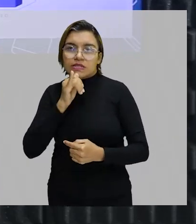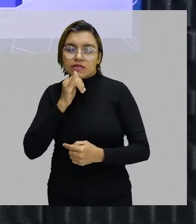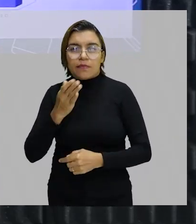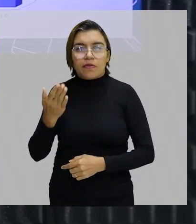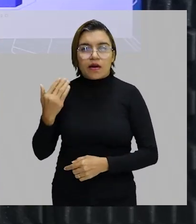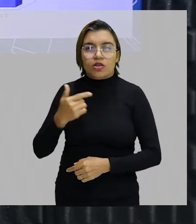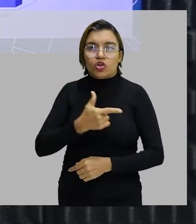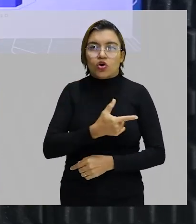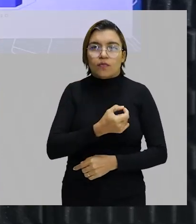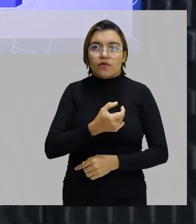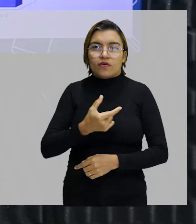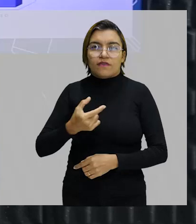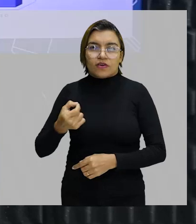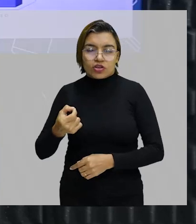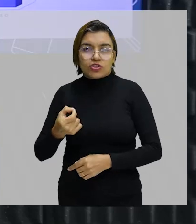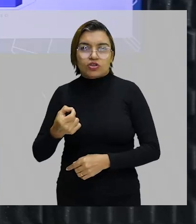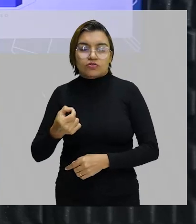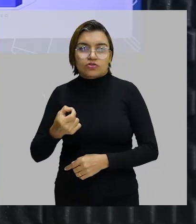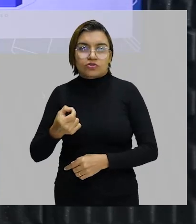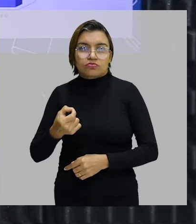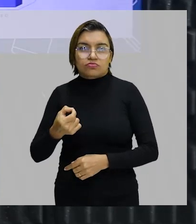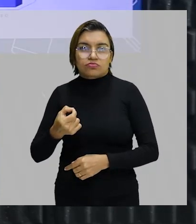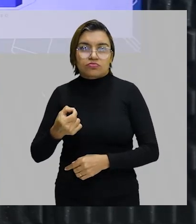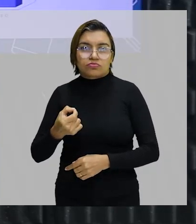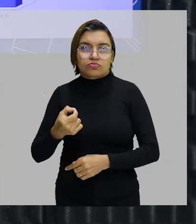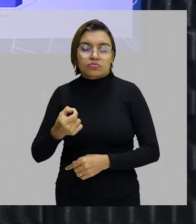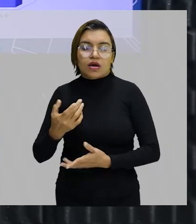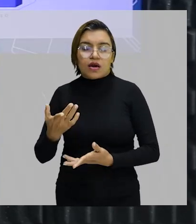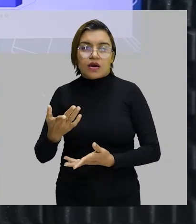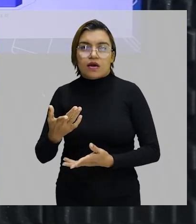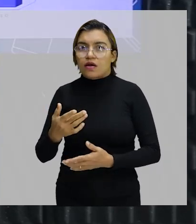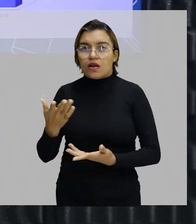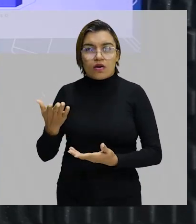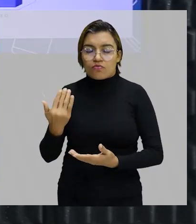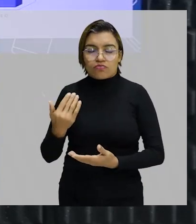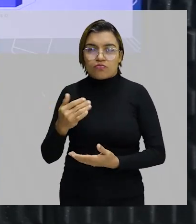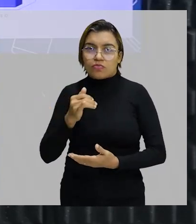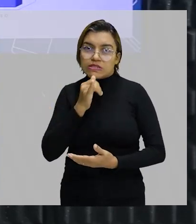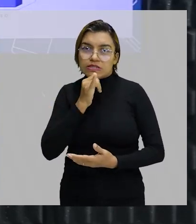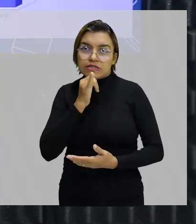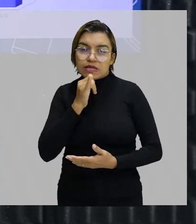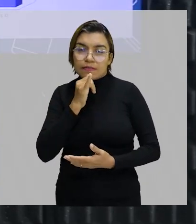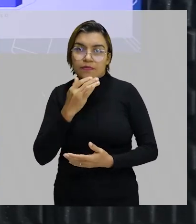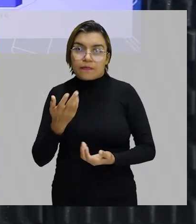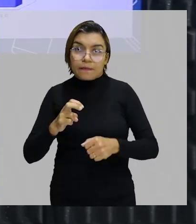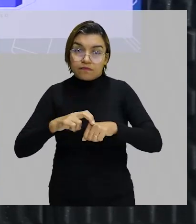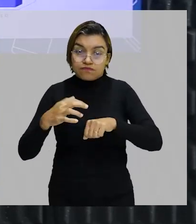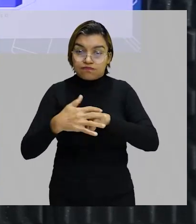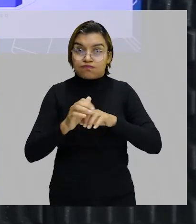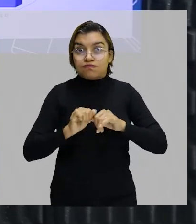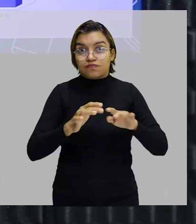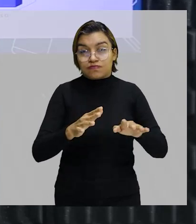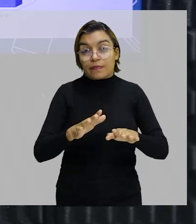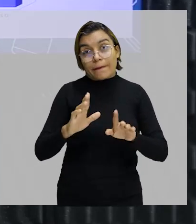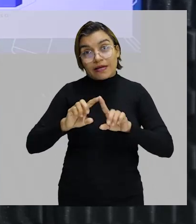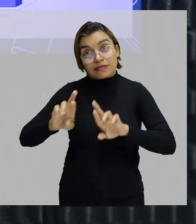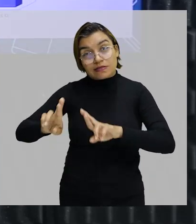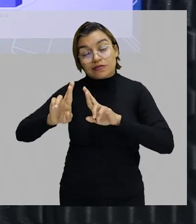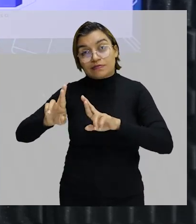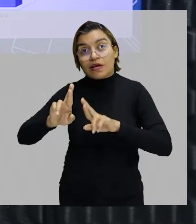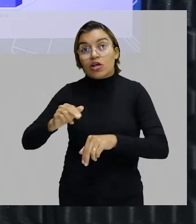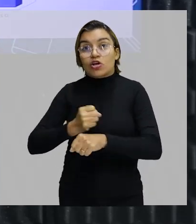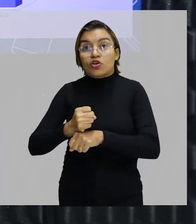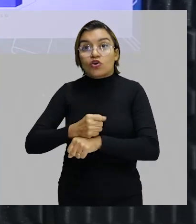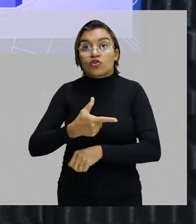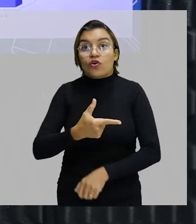2020, devido à pandemia não aconteceu. Em 2021 ainda estamos um ano de pandemia, né? E 2022 espera-se fazer o censo para